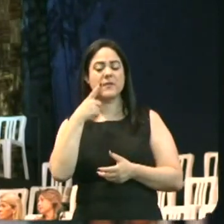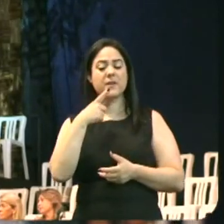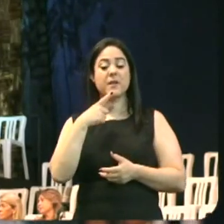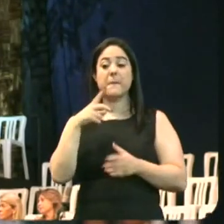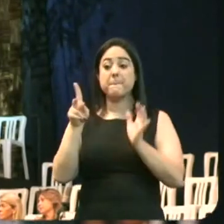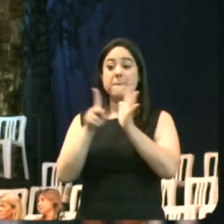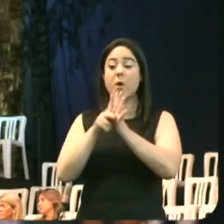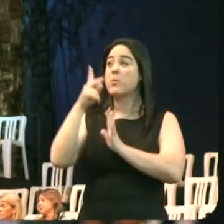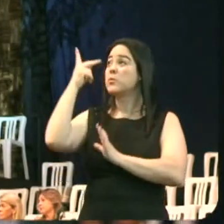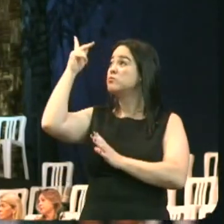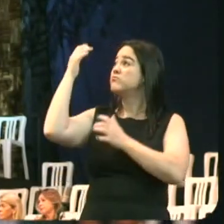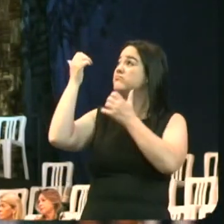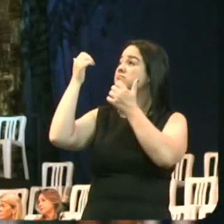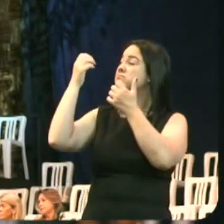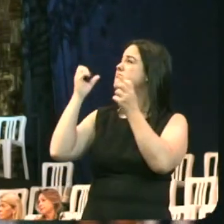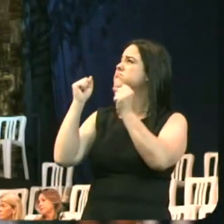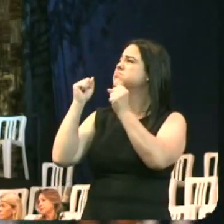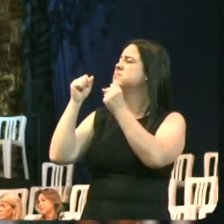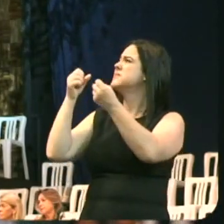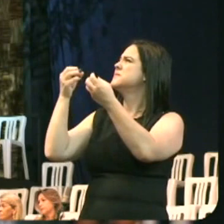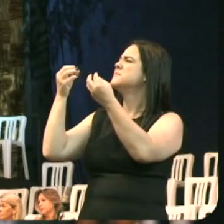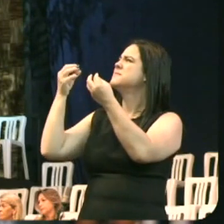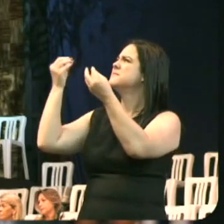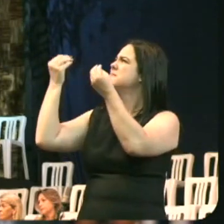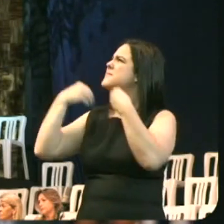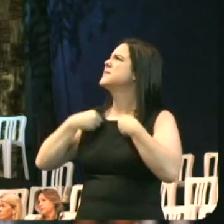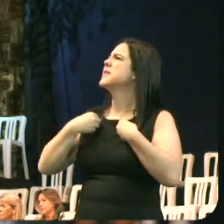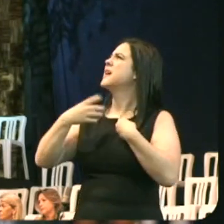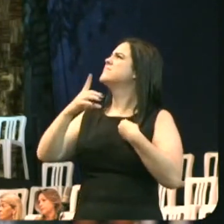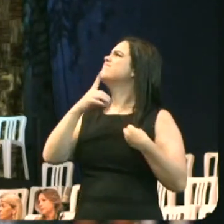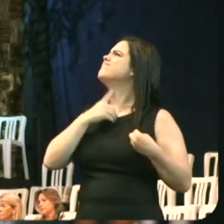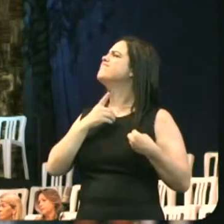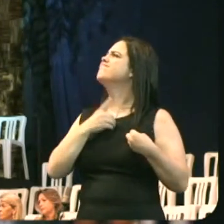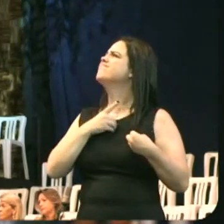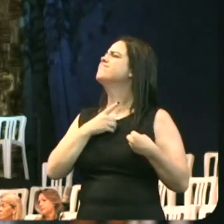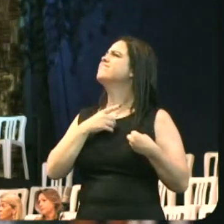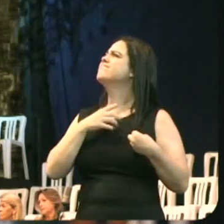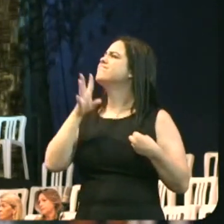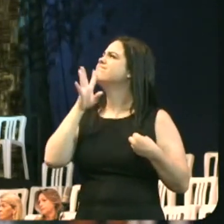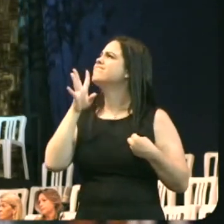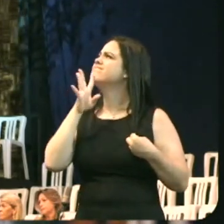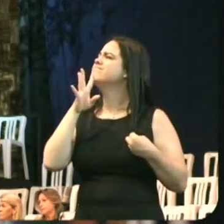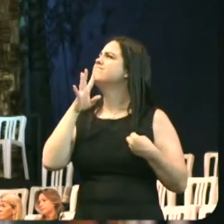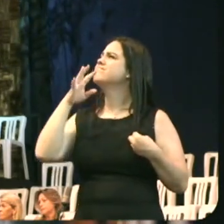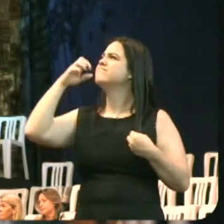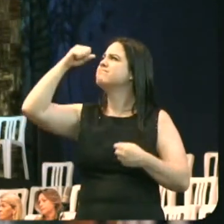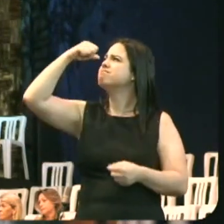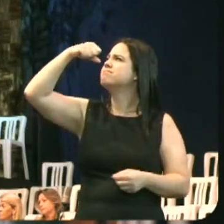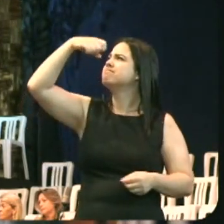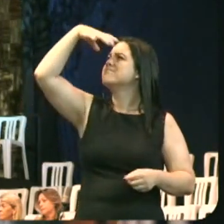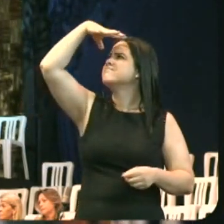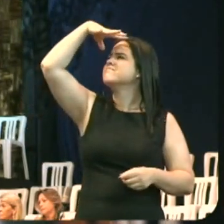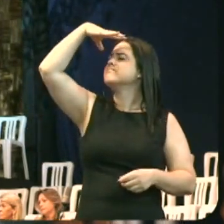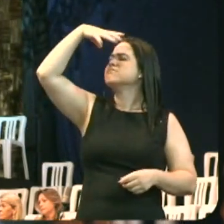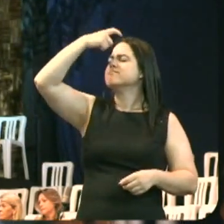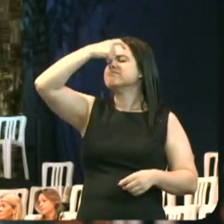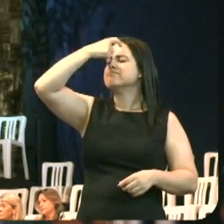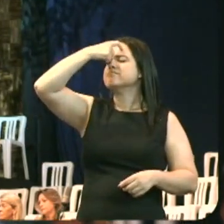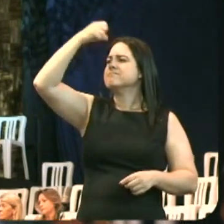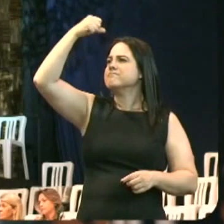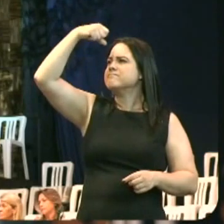teus olhos. Fala isso para Ele. Ilumina a minha mente.